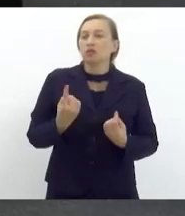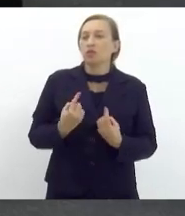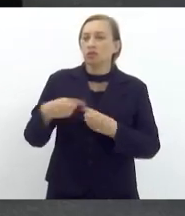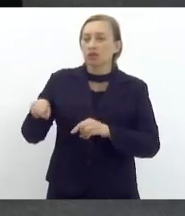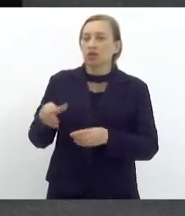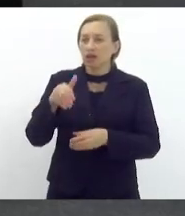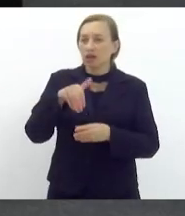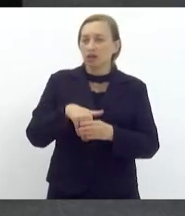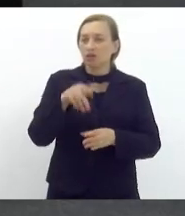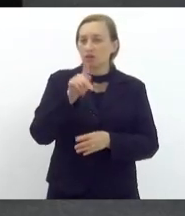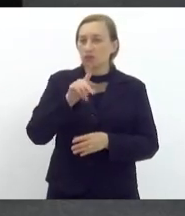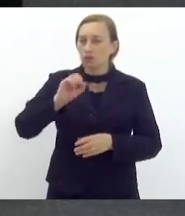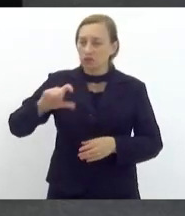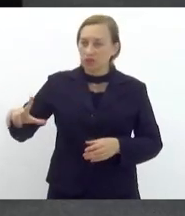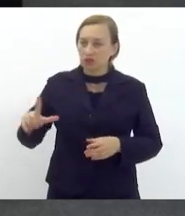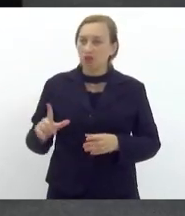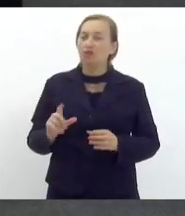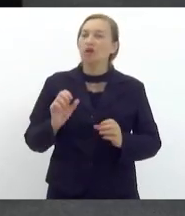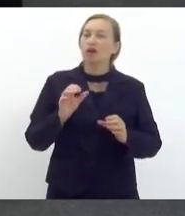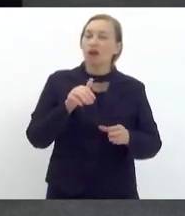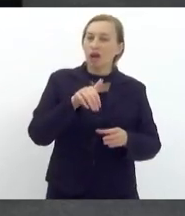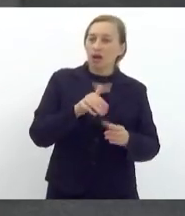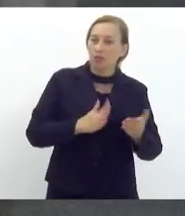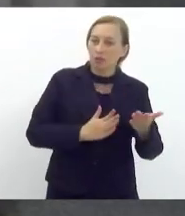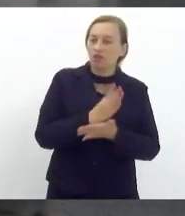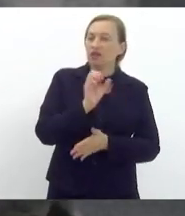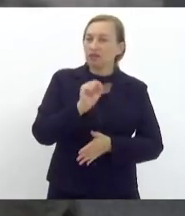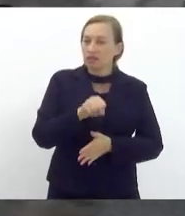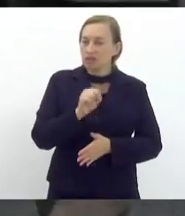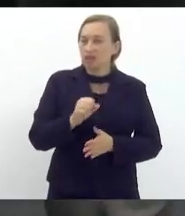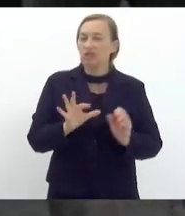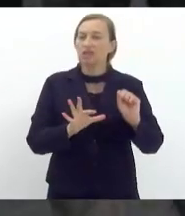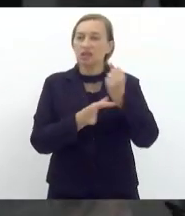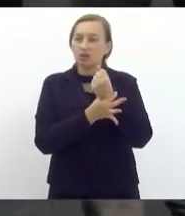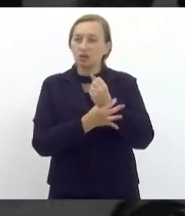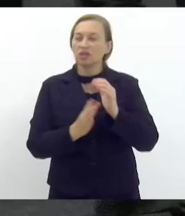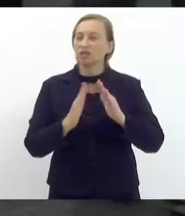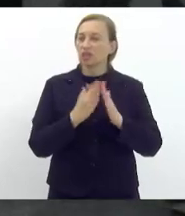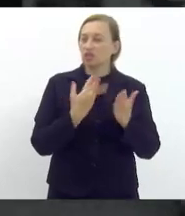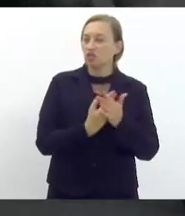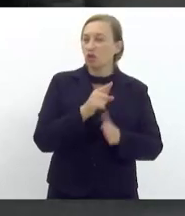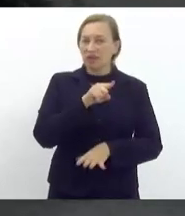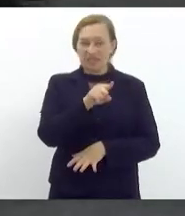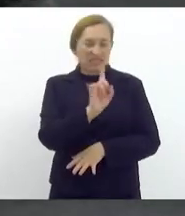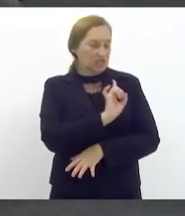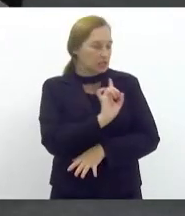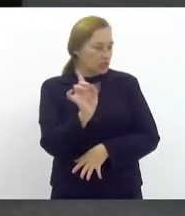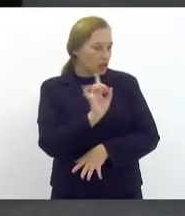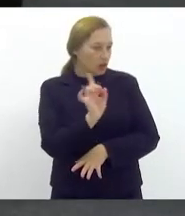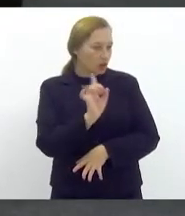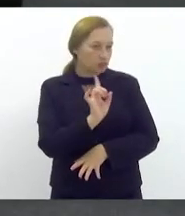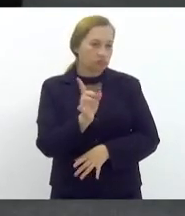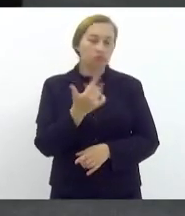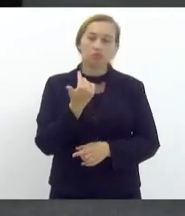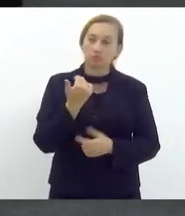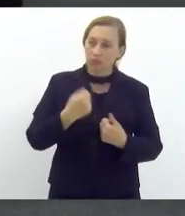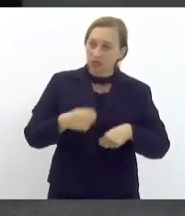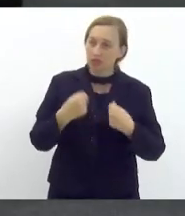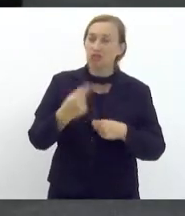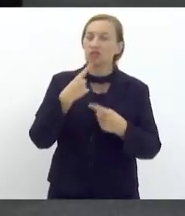contrário esse projeto somos favoráveis sim a um programa de segurança nas escolas mas não isso aqui é sem discussão